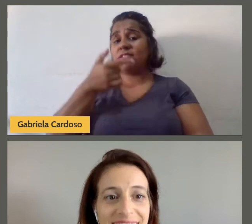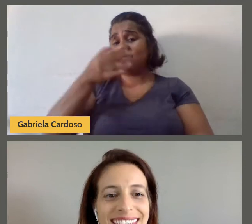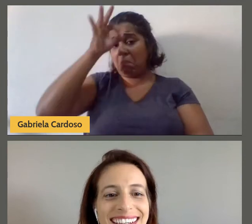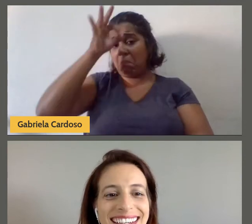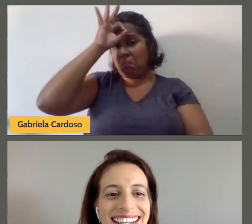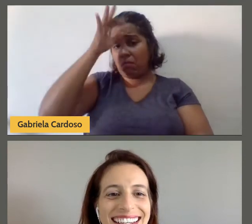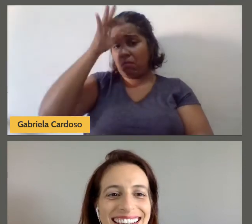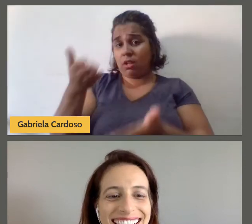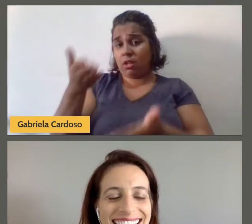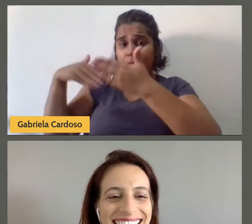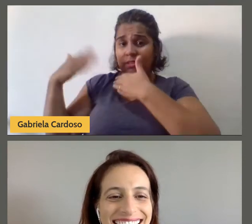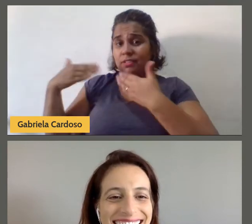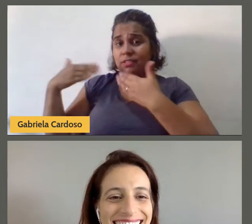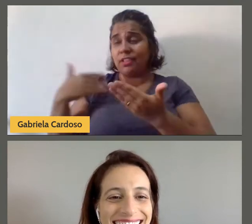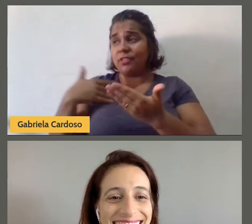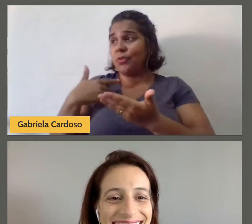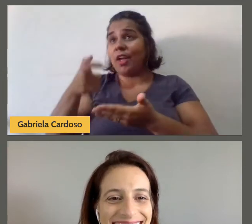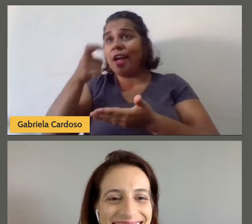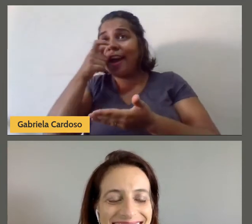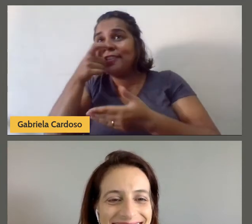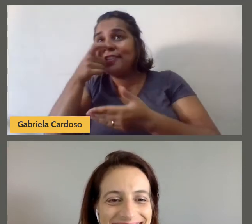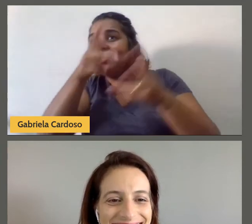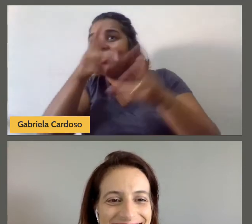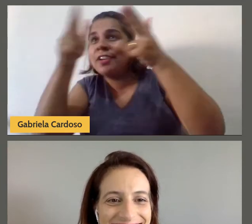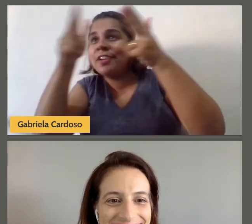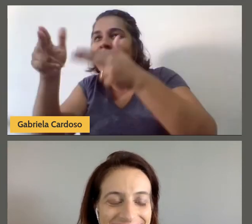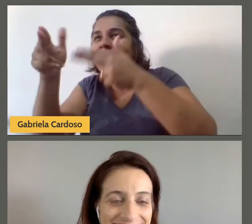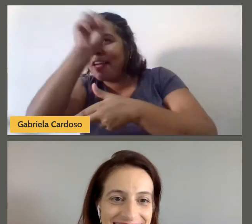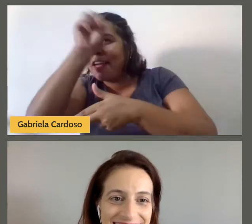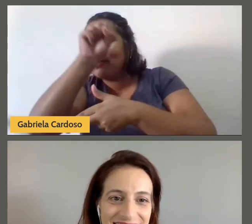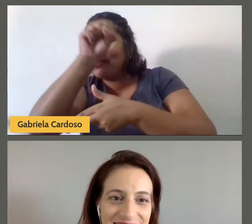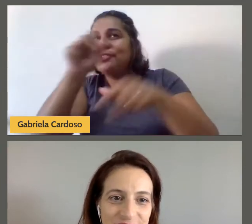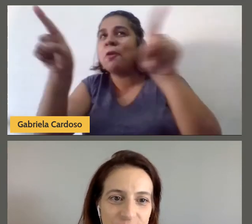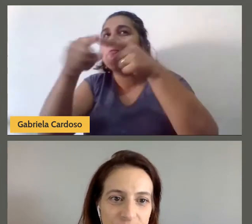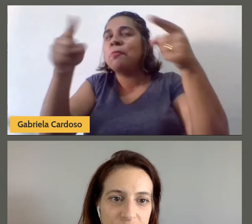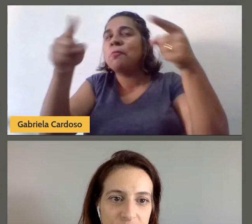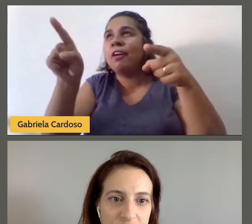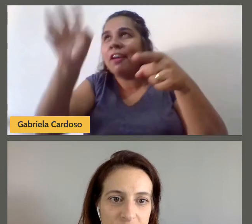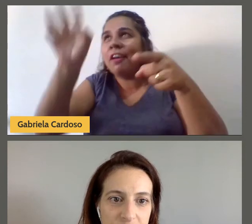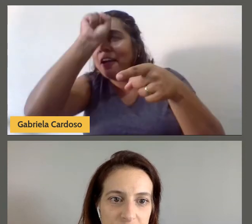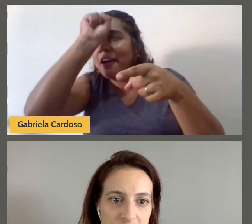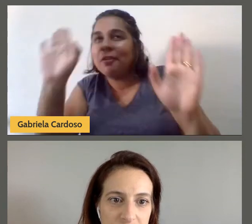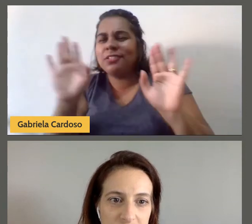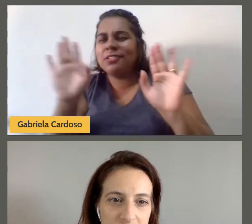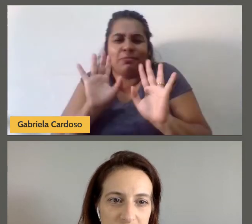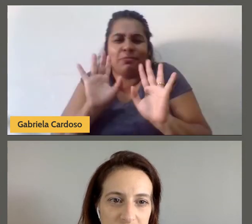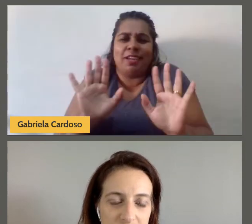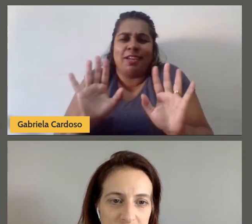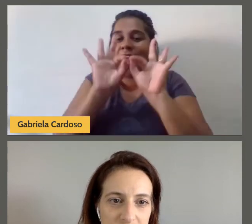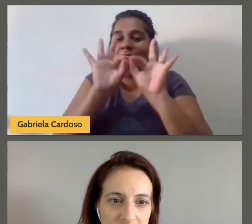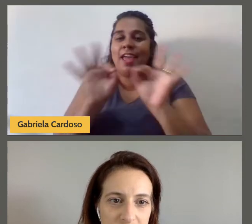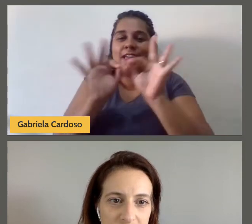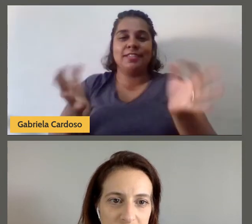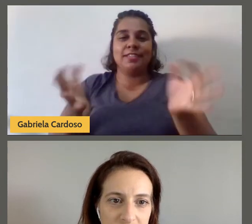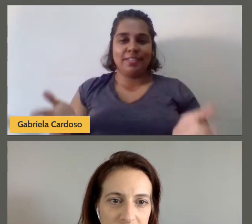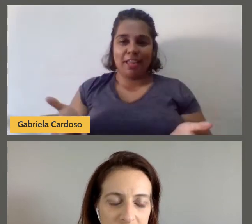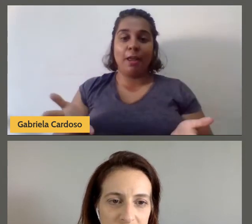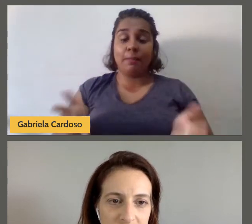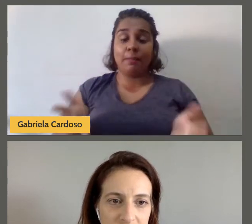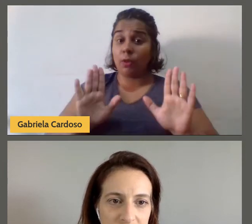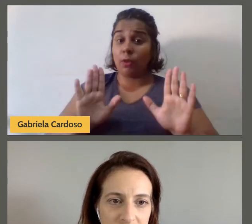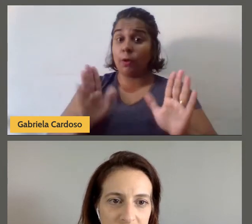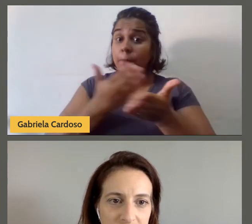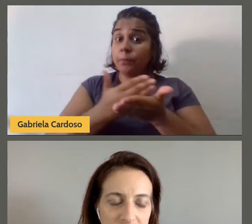coisa, assim, falar de ouvir Beatles. Então, tipo, eu falava muito pouco, então era. Tipo, era muito difícil, assim, no começo, quando você